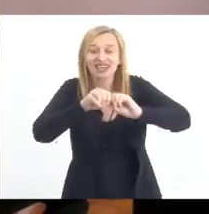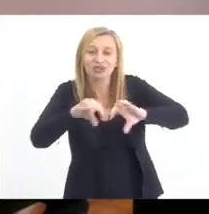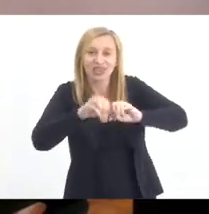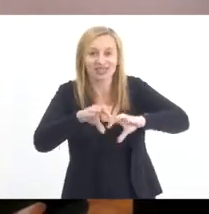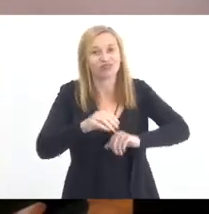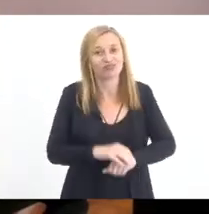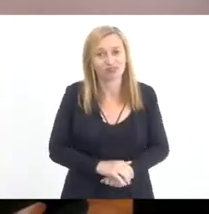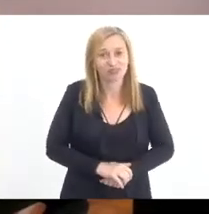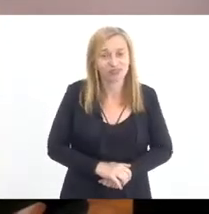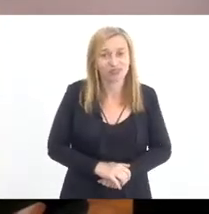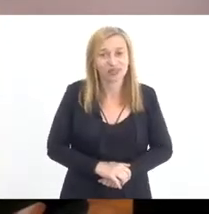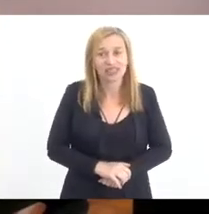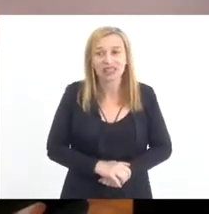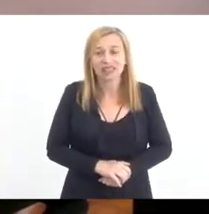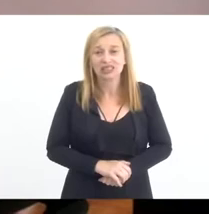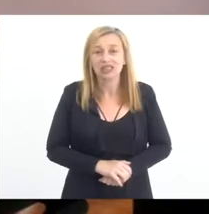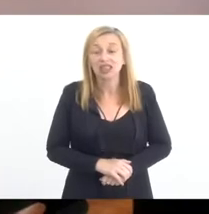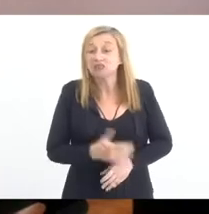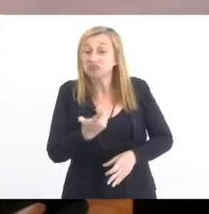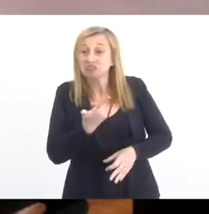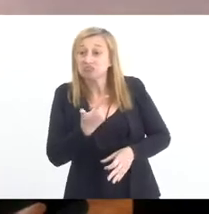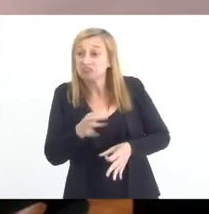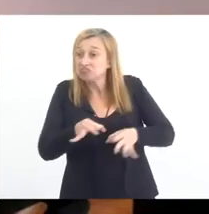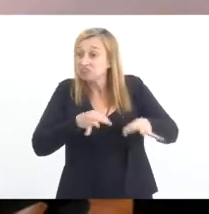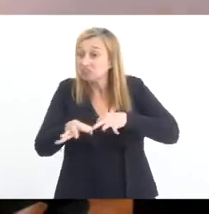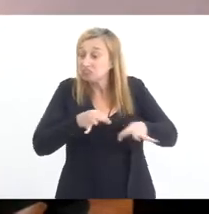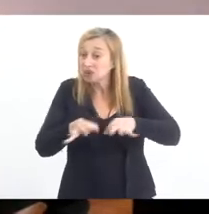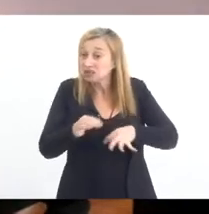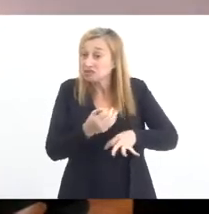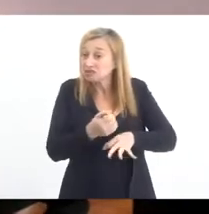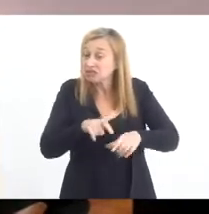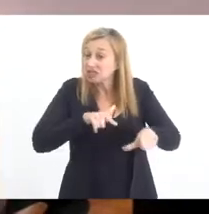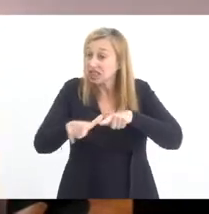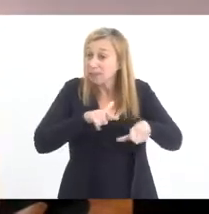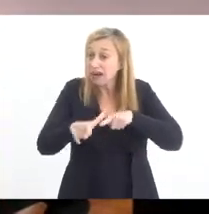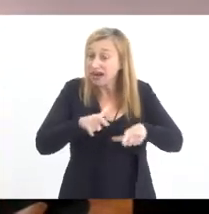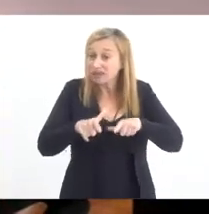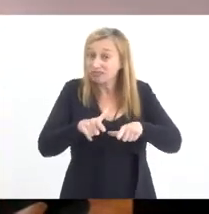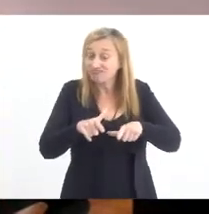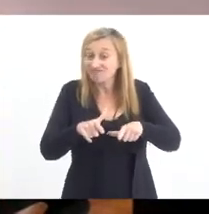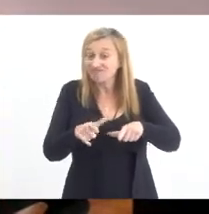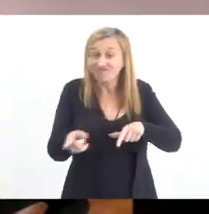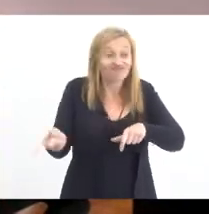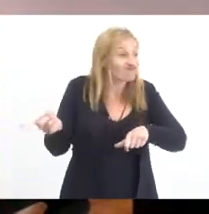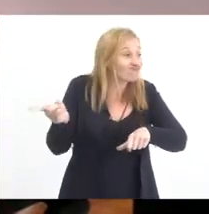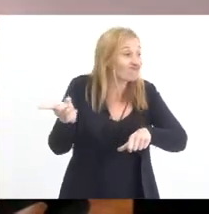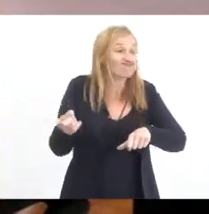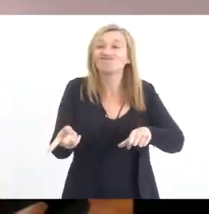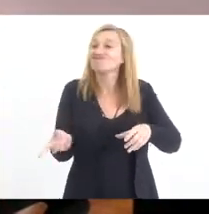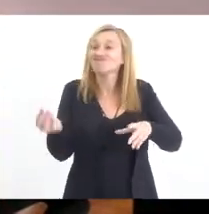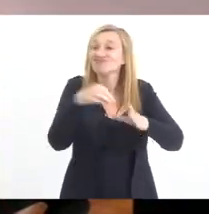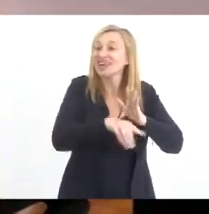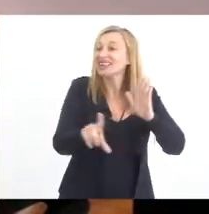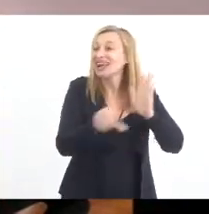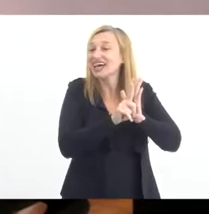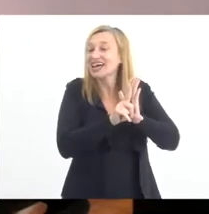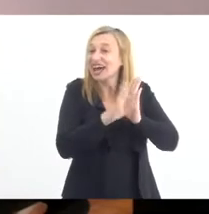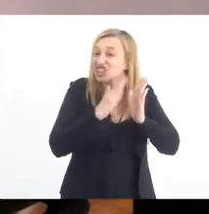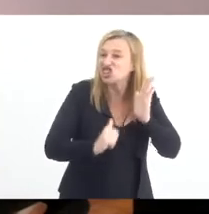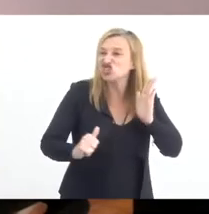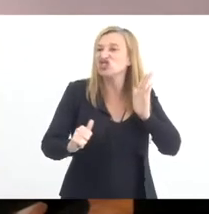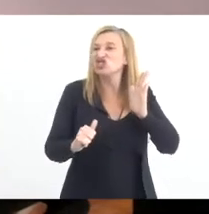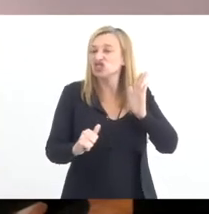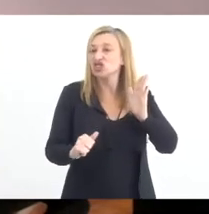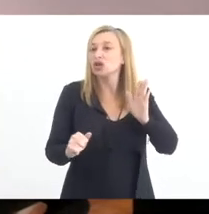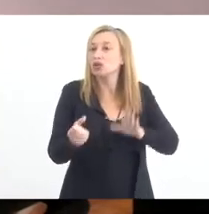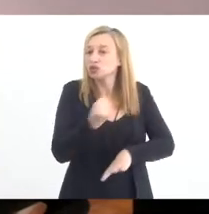educação sem o plano de cargos e carreiras. Está na lei. E aí tira ponto da gente, uma